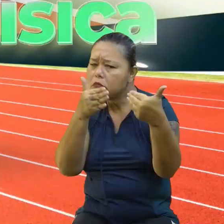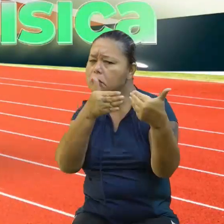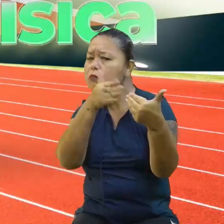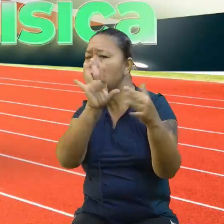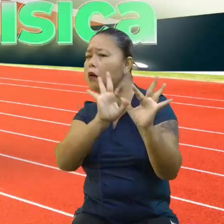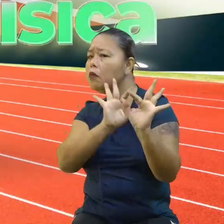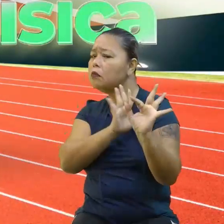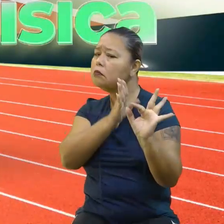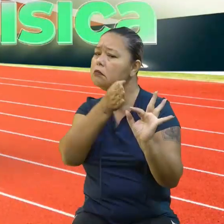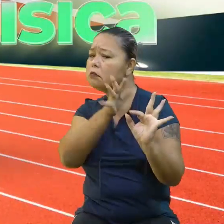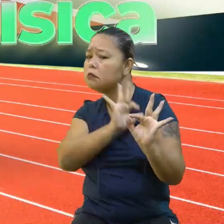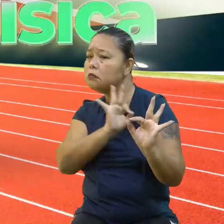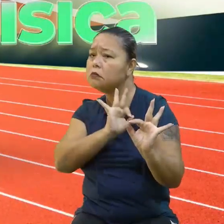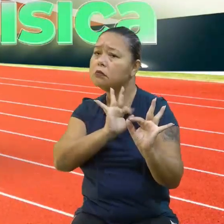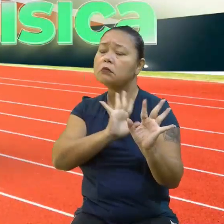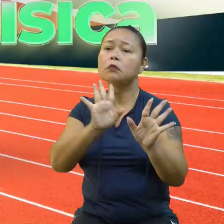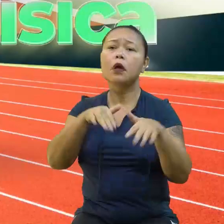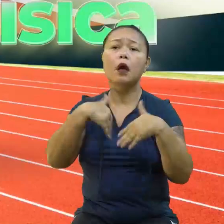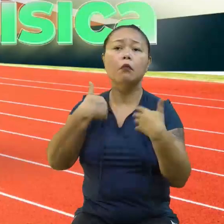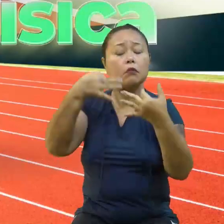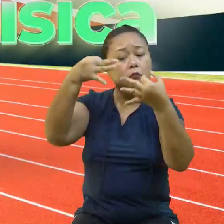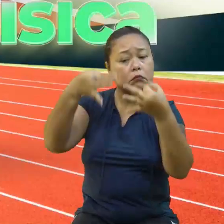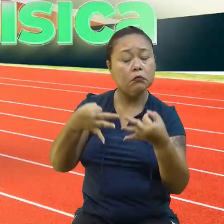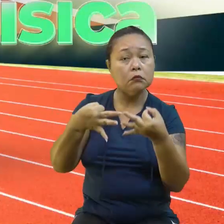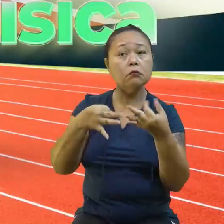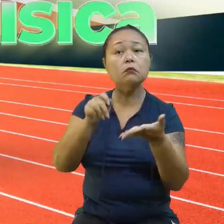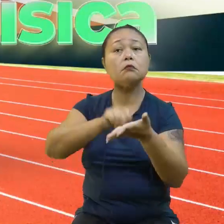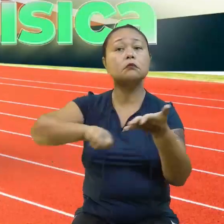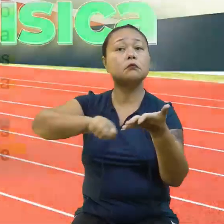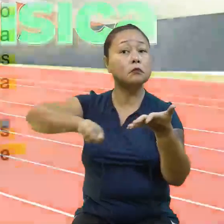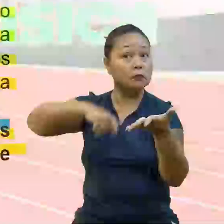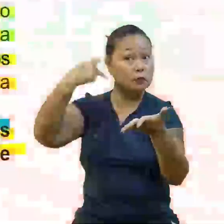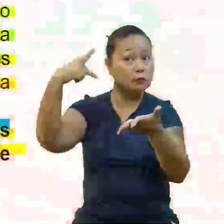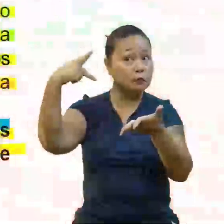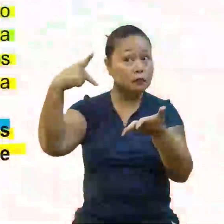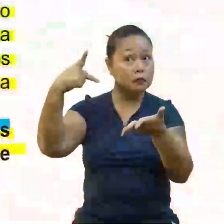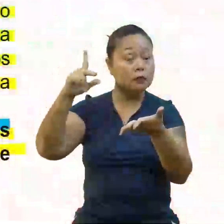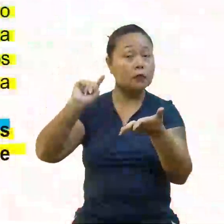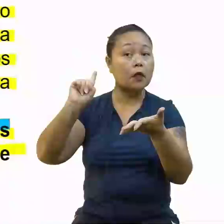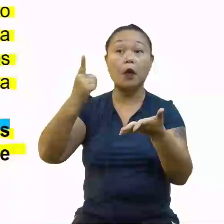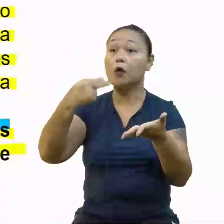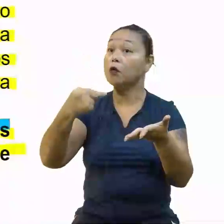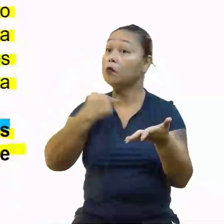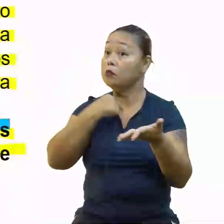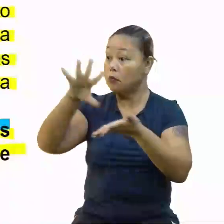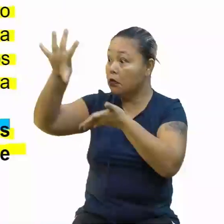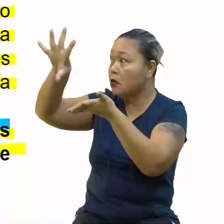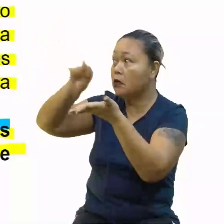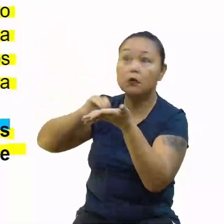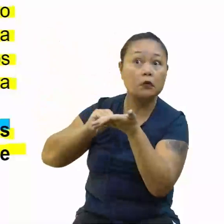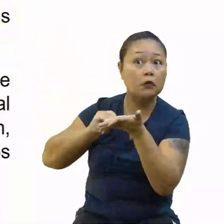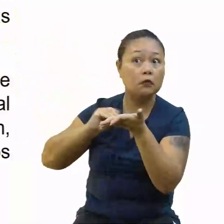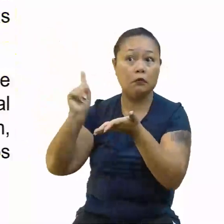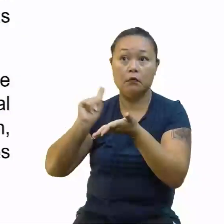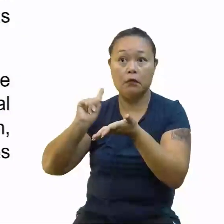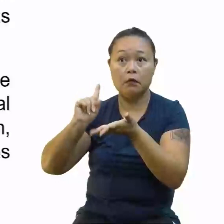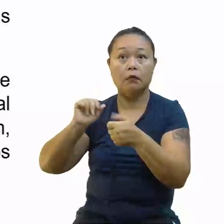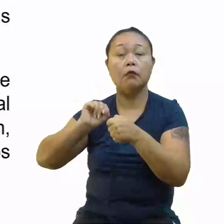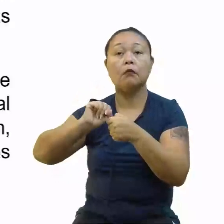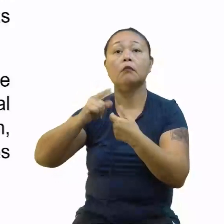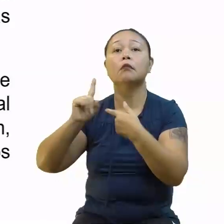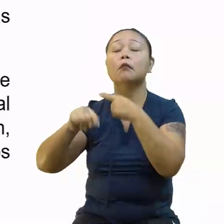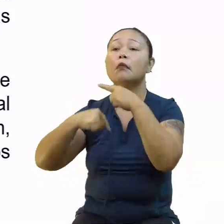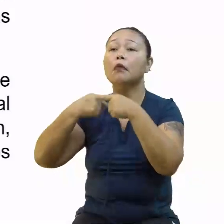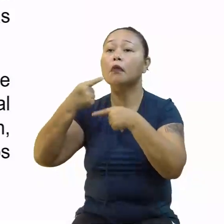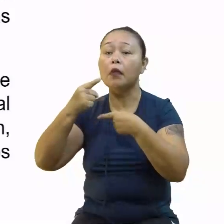no rumo, para ver se você acertou na sua escrita. Ó, mas não vale colar, tá bem? Vamos responder primeiro e depois